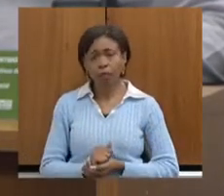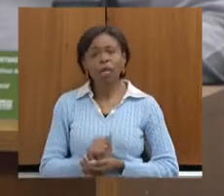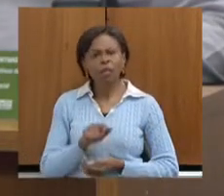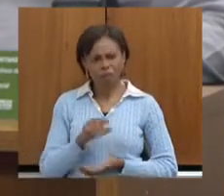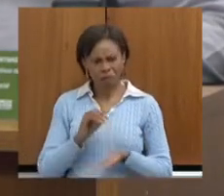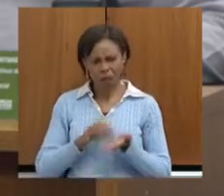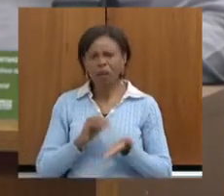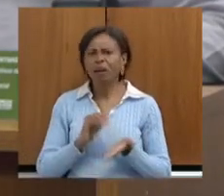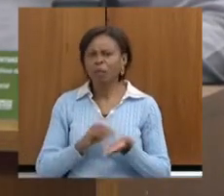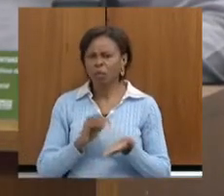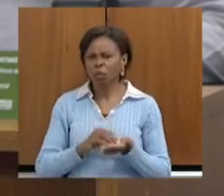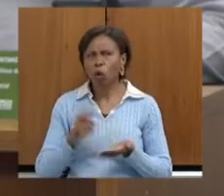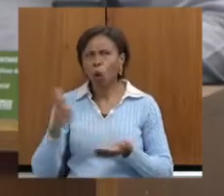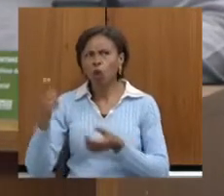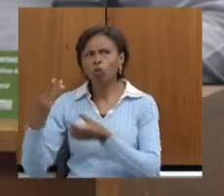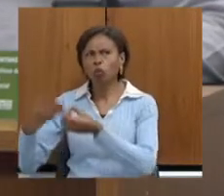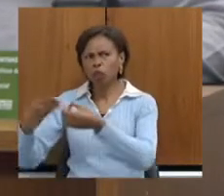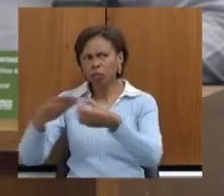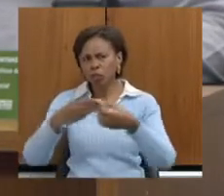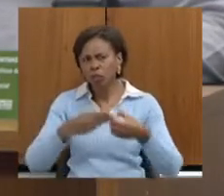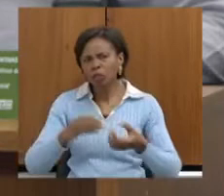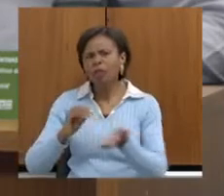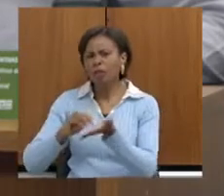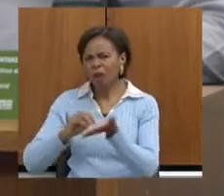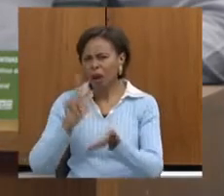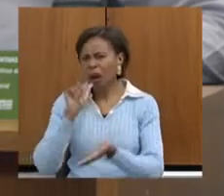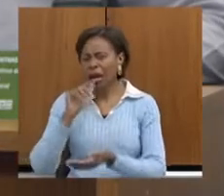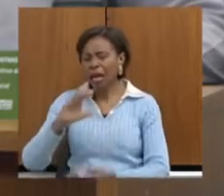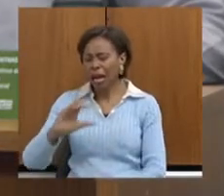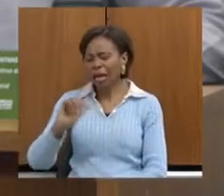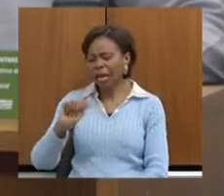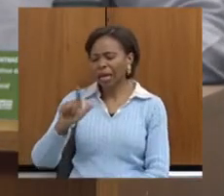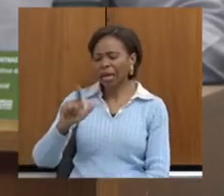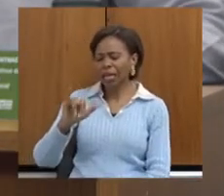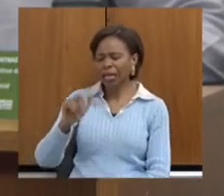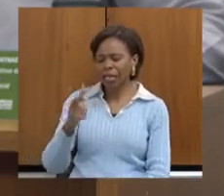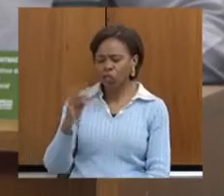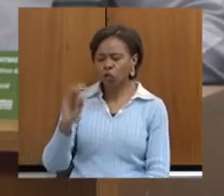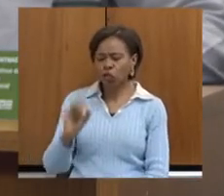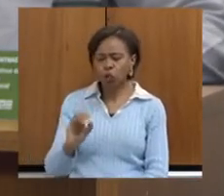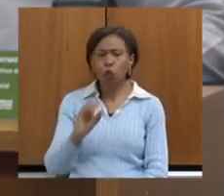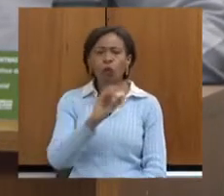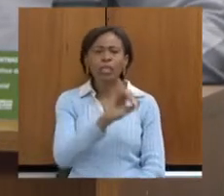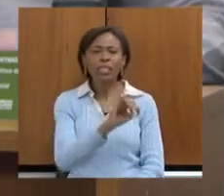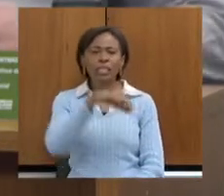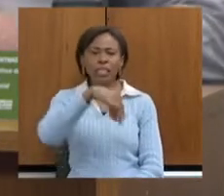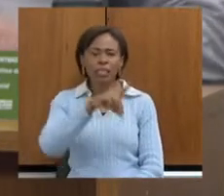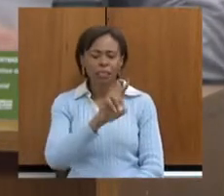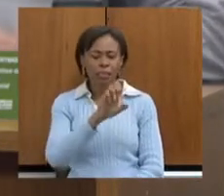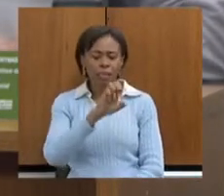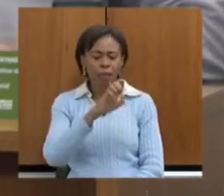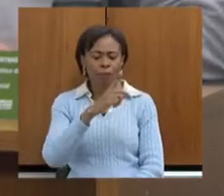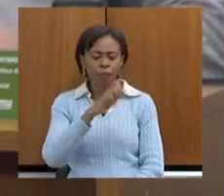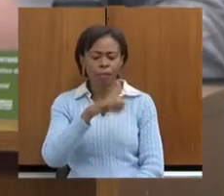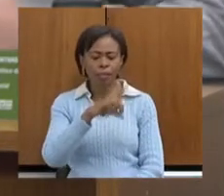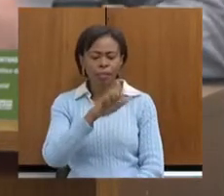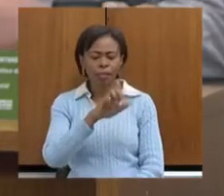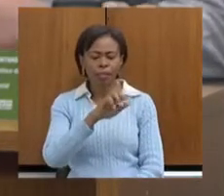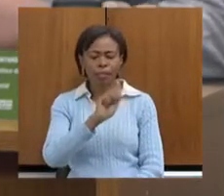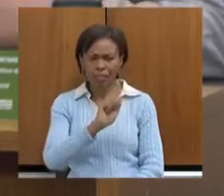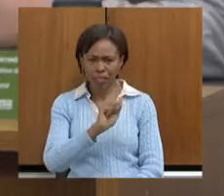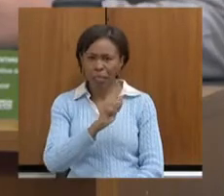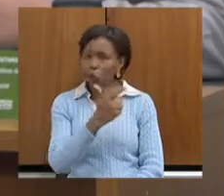temos distrito também que não tem água principalmente Calisto Independência também não tem água a água está sendo